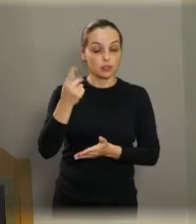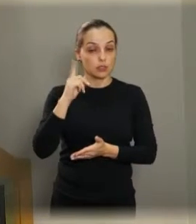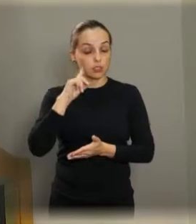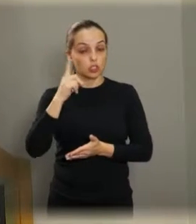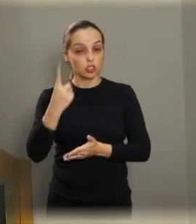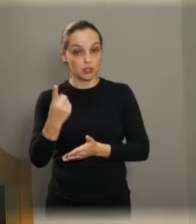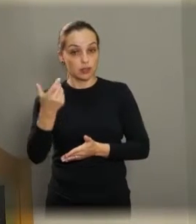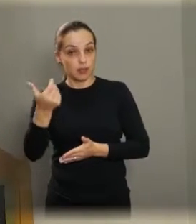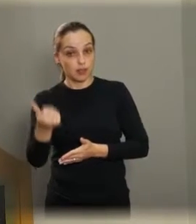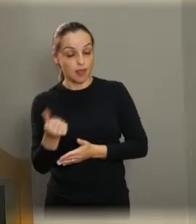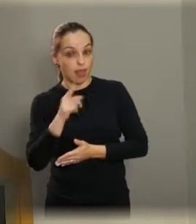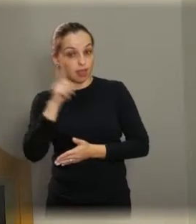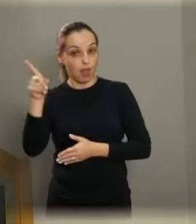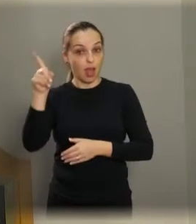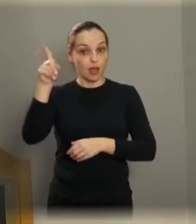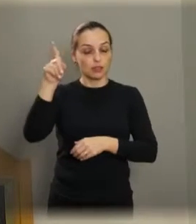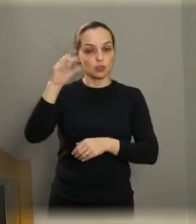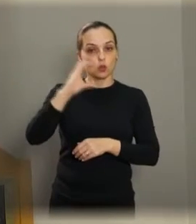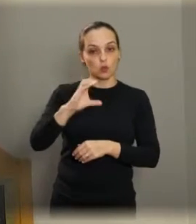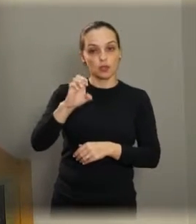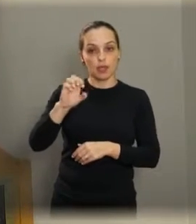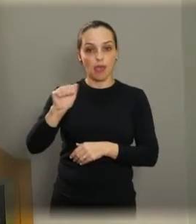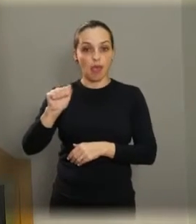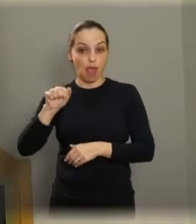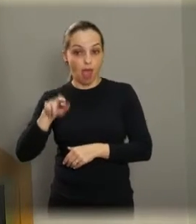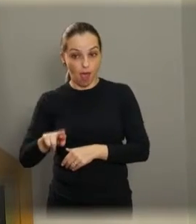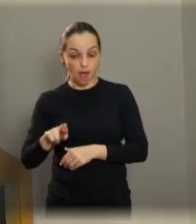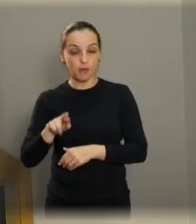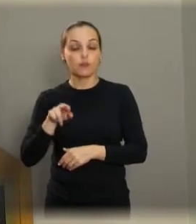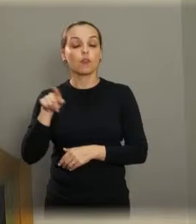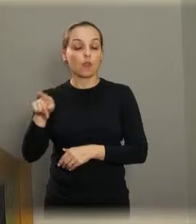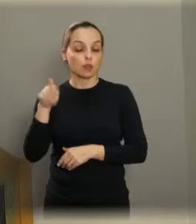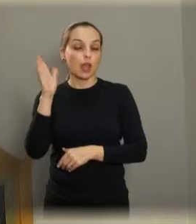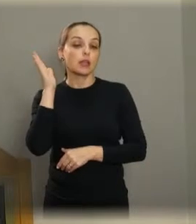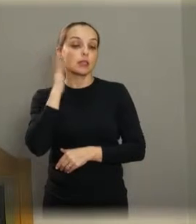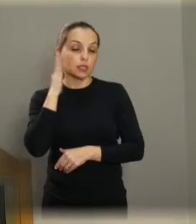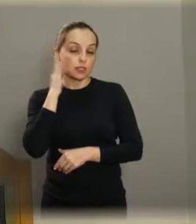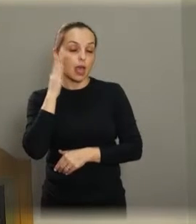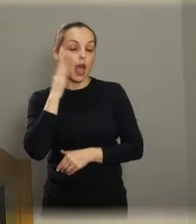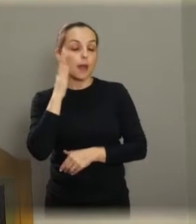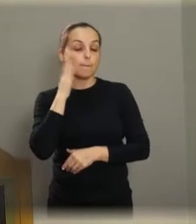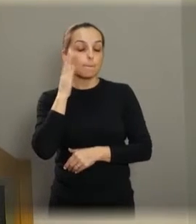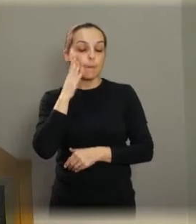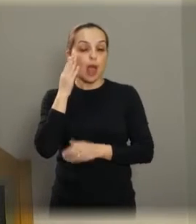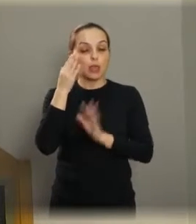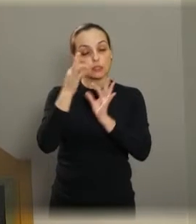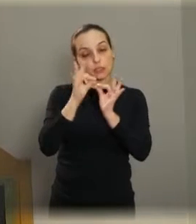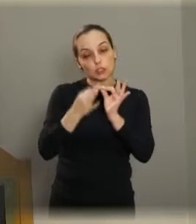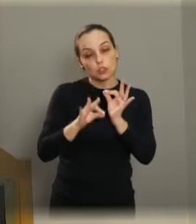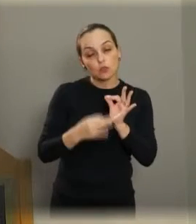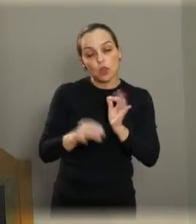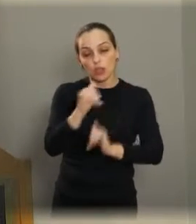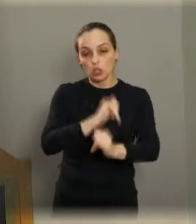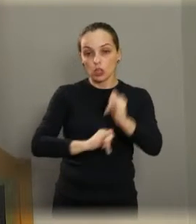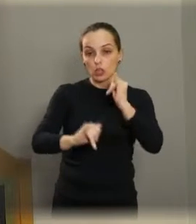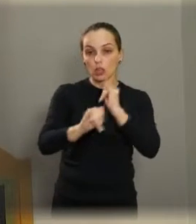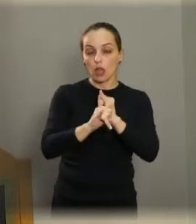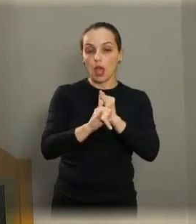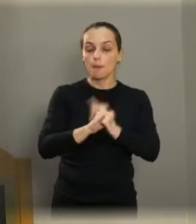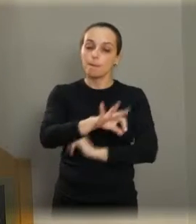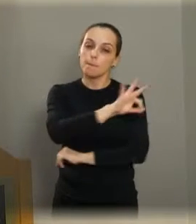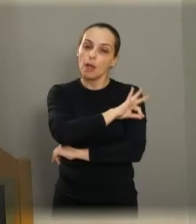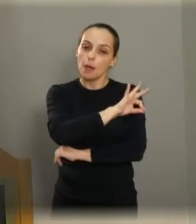centro de convenções Néo Ceará e vocês podem buscar mais informações no site da prefeitura é uma